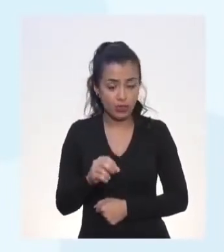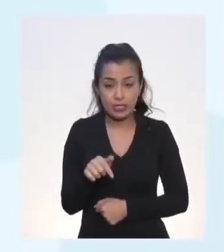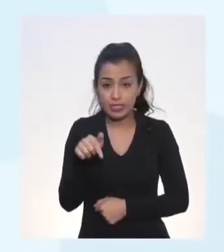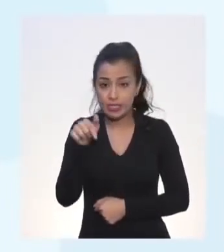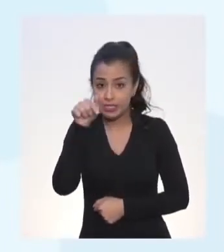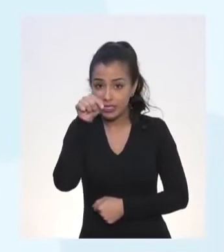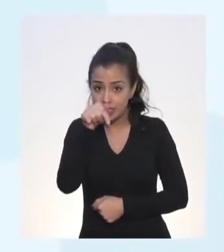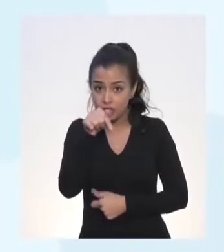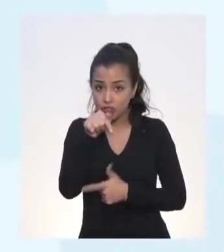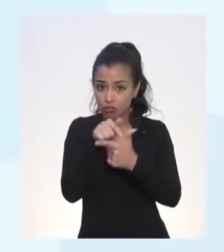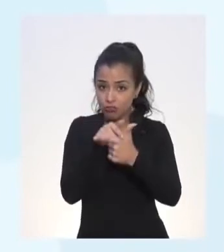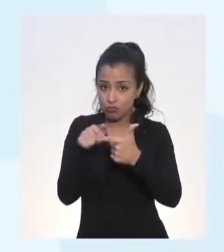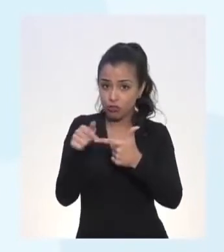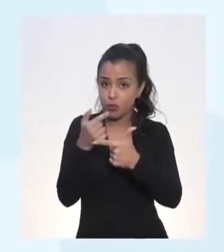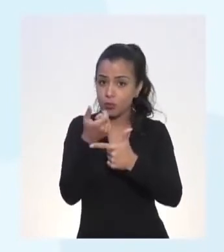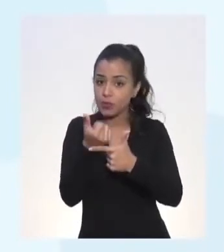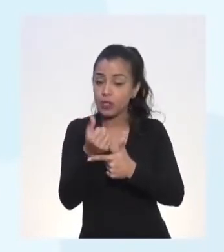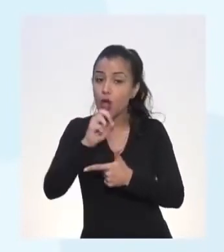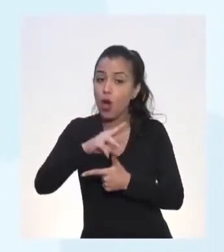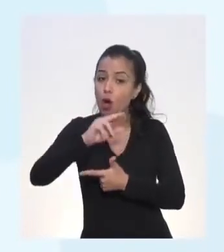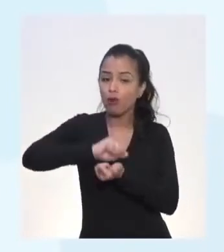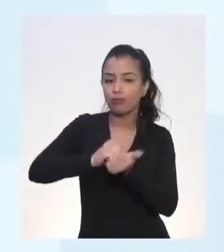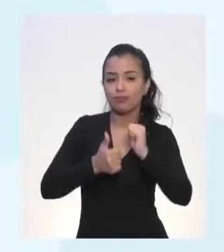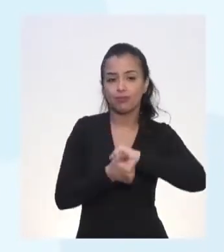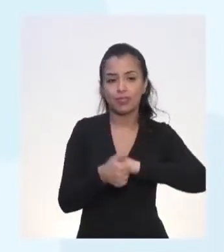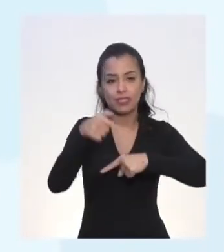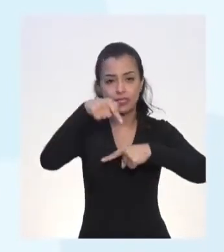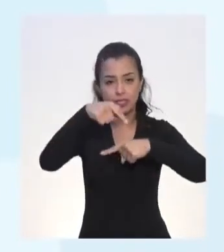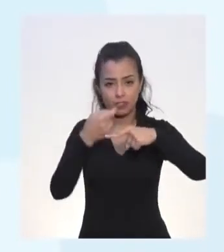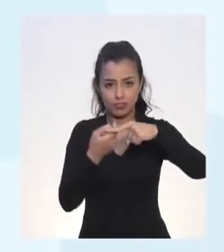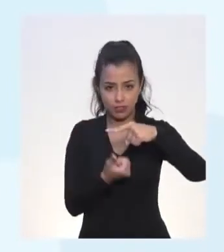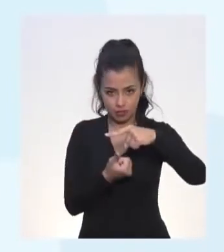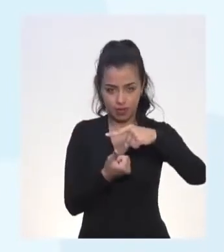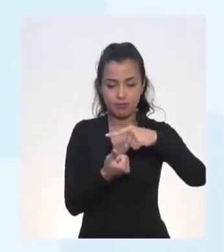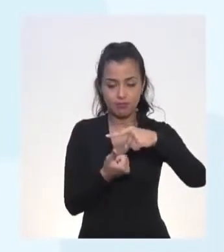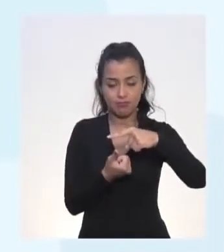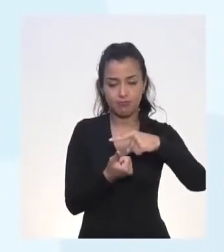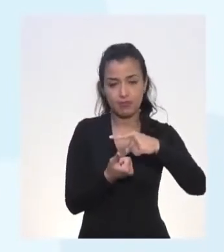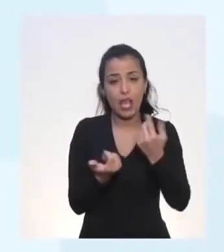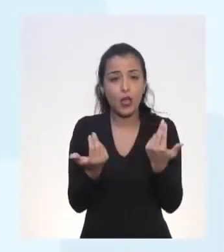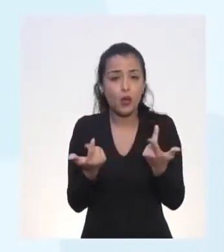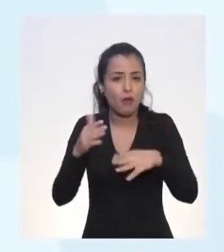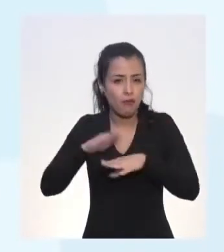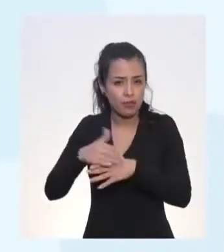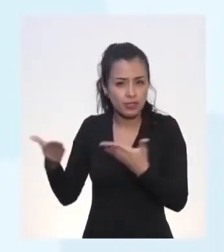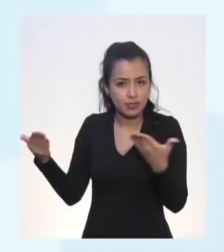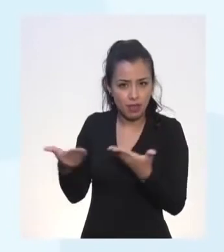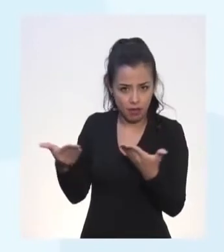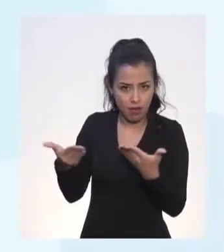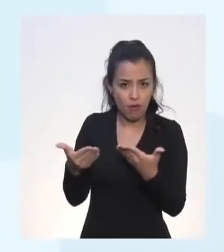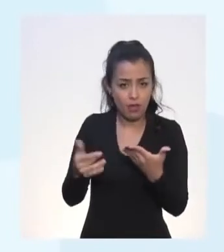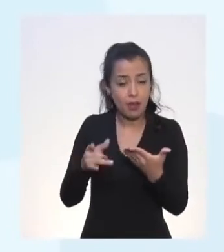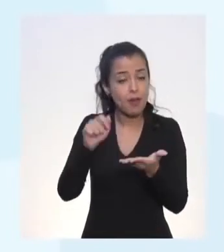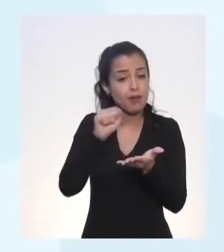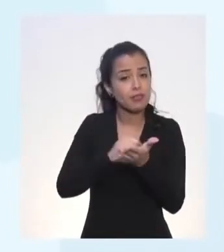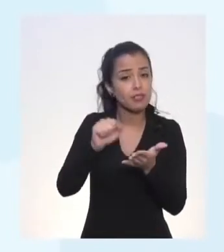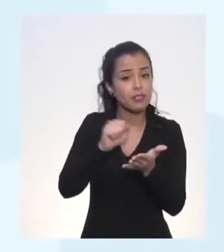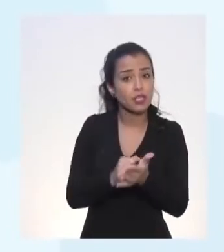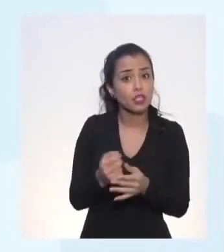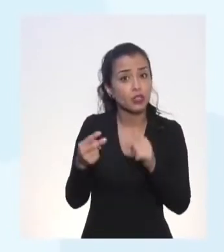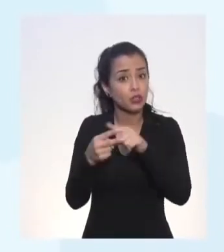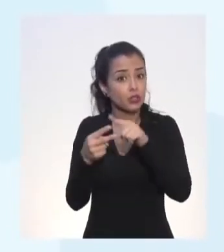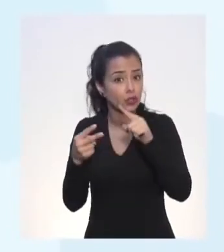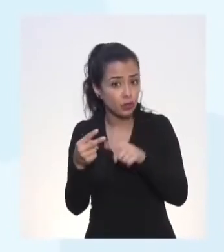dividido por 6, ou a representação fracionária 7/6. Ou seja, o que a gente quer? Quer que você escreva 2